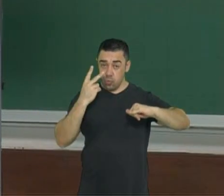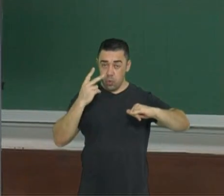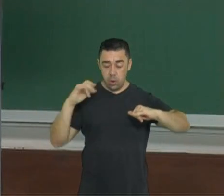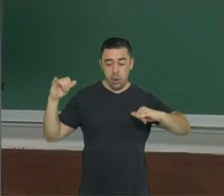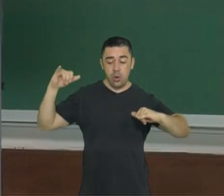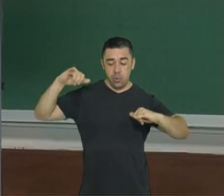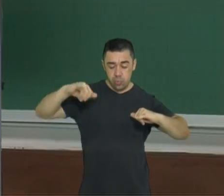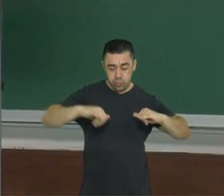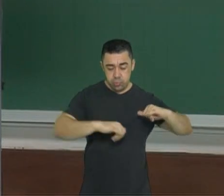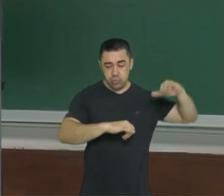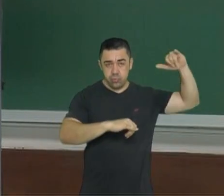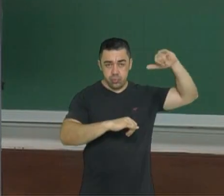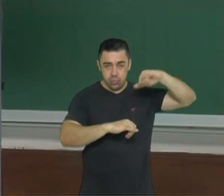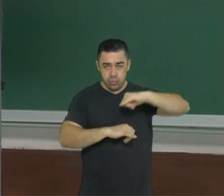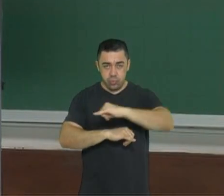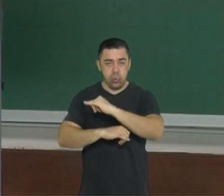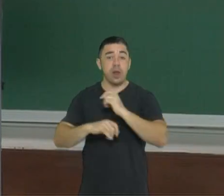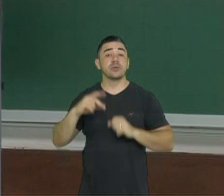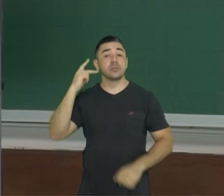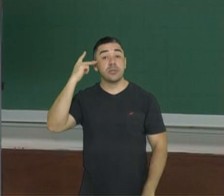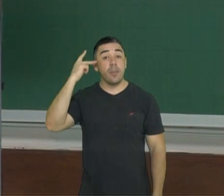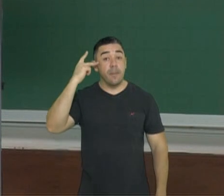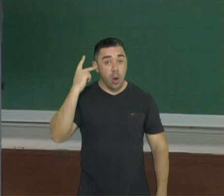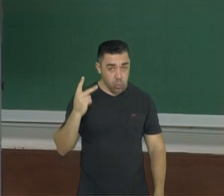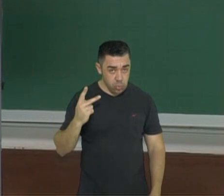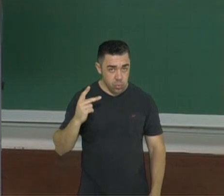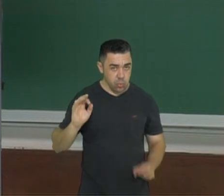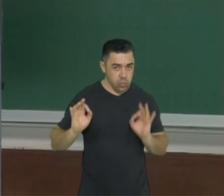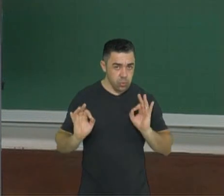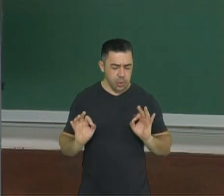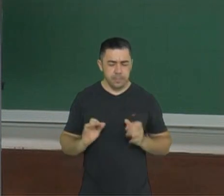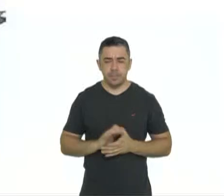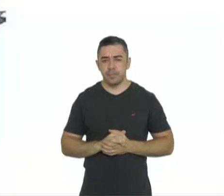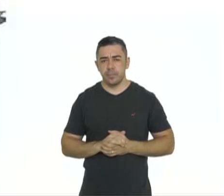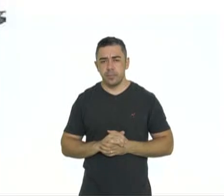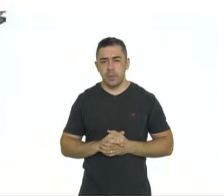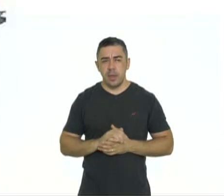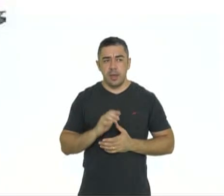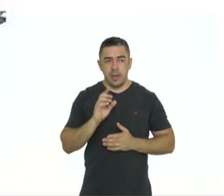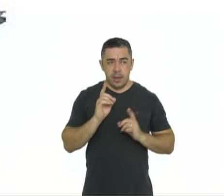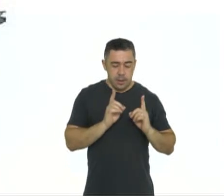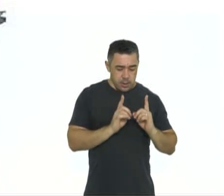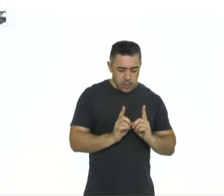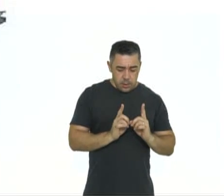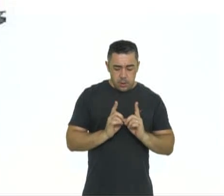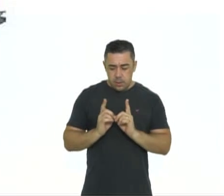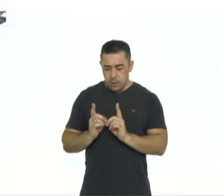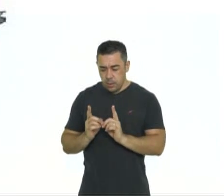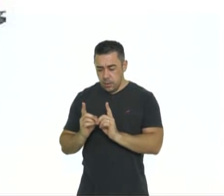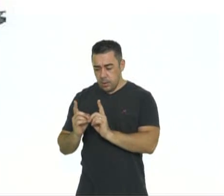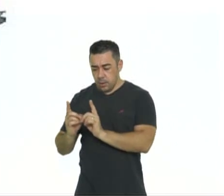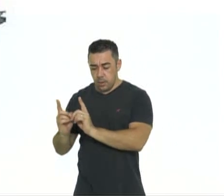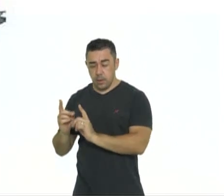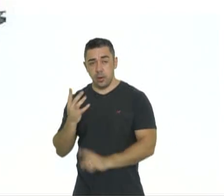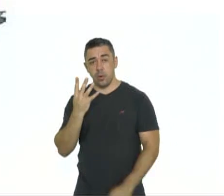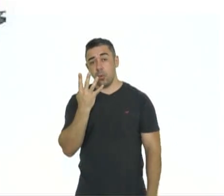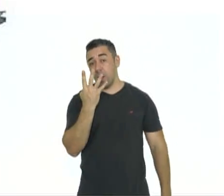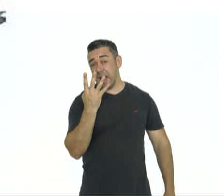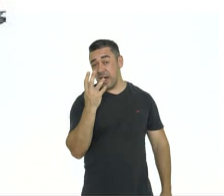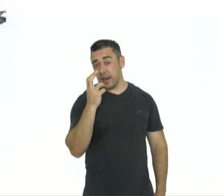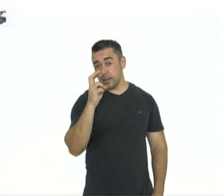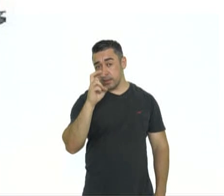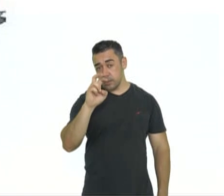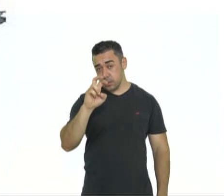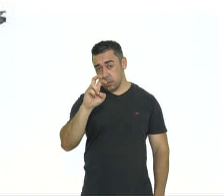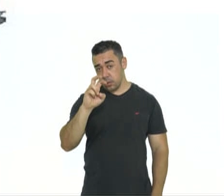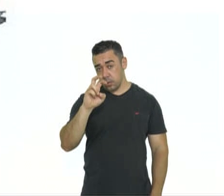nesse aeroporto sabendo que cada intervalo corresponde a 45 km só cuidado aí calma